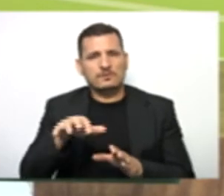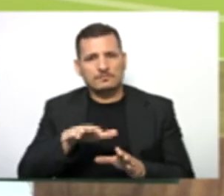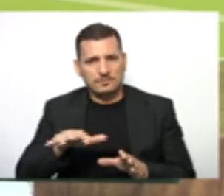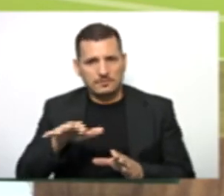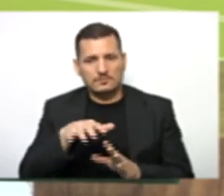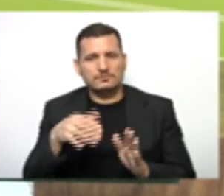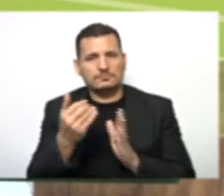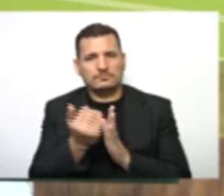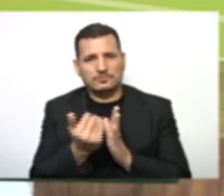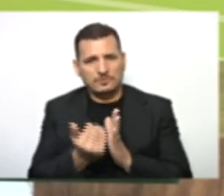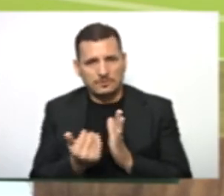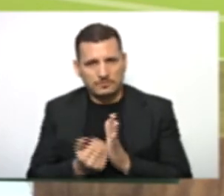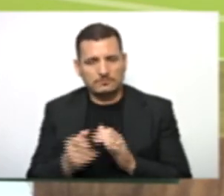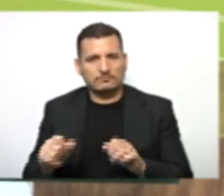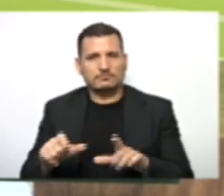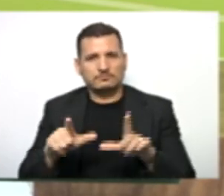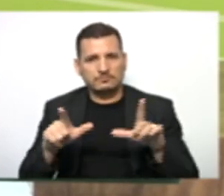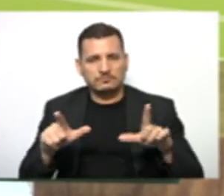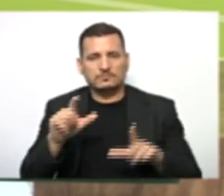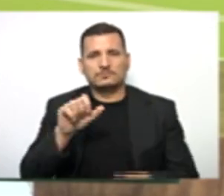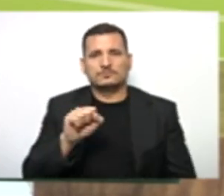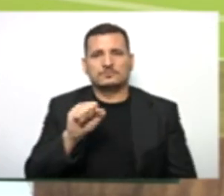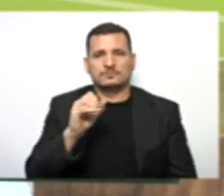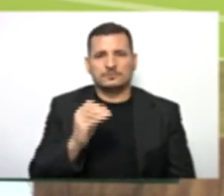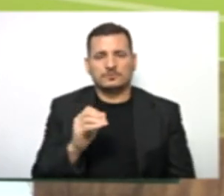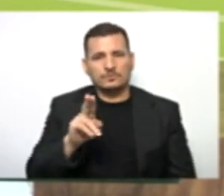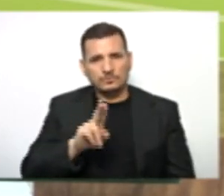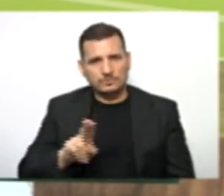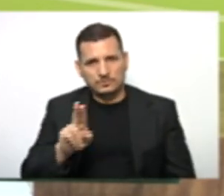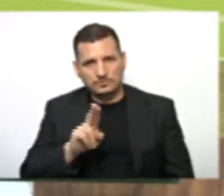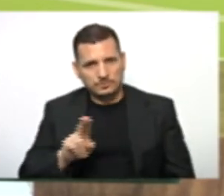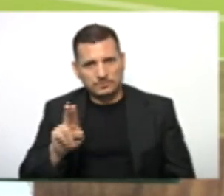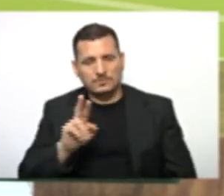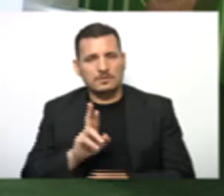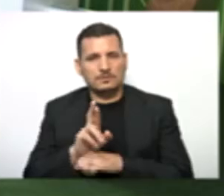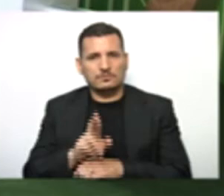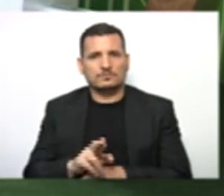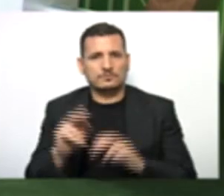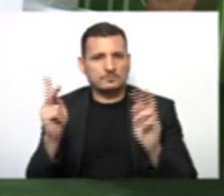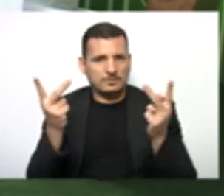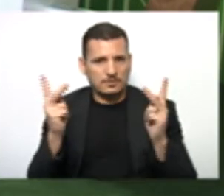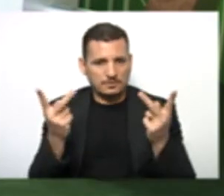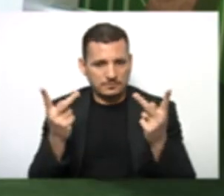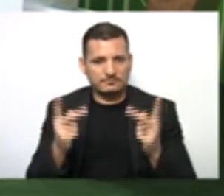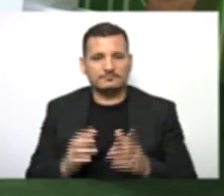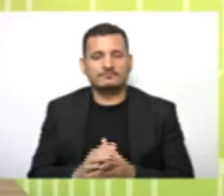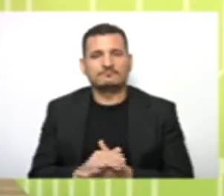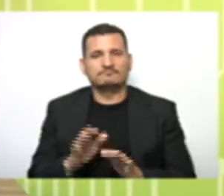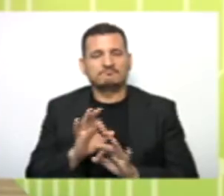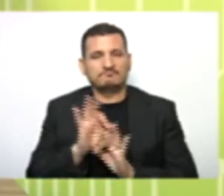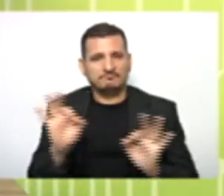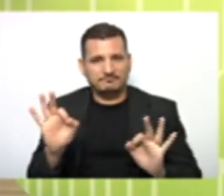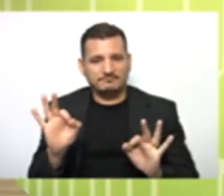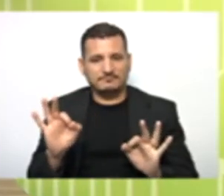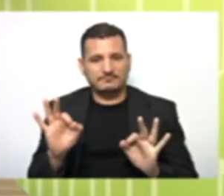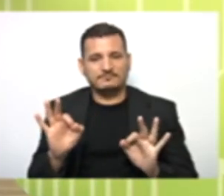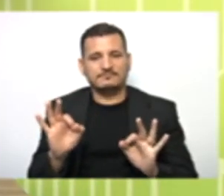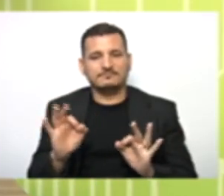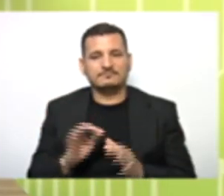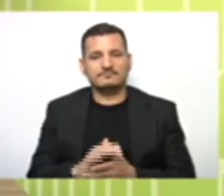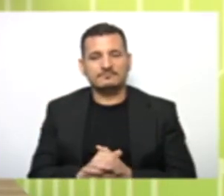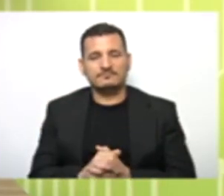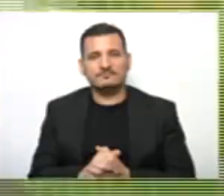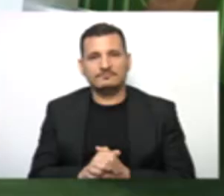pelo sistema operacional, que faz a utilização dos recursos de hardware. Esse daí foi perfeito.